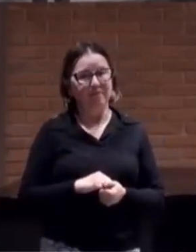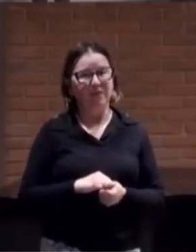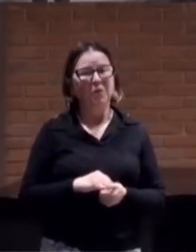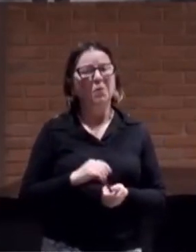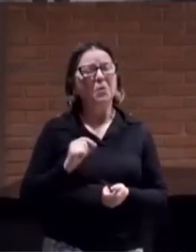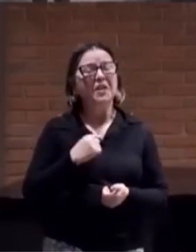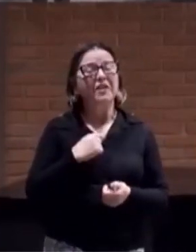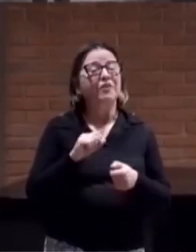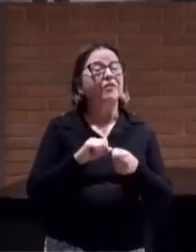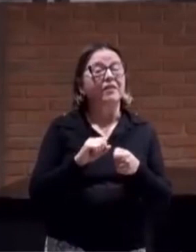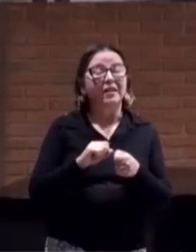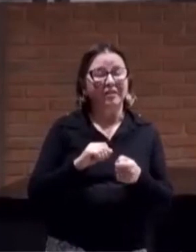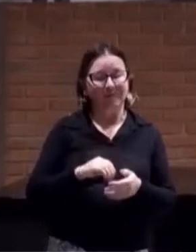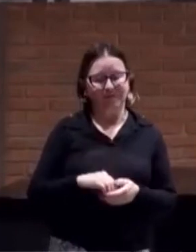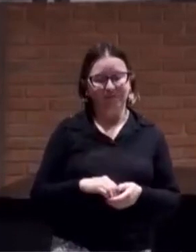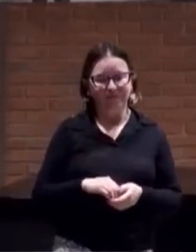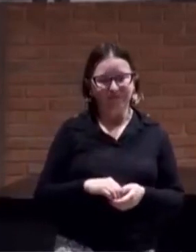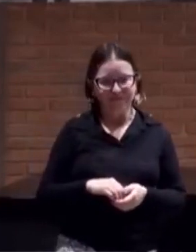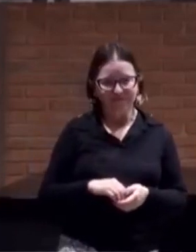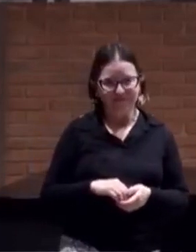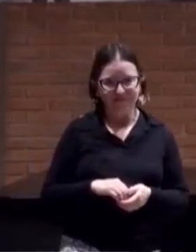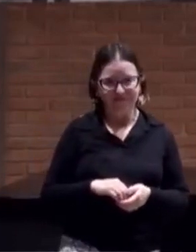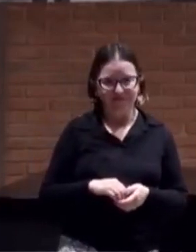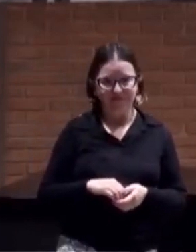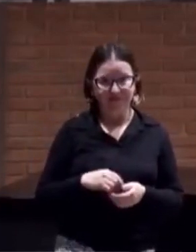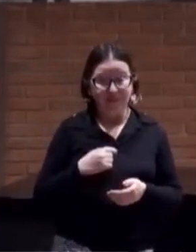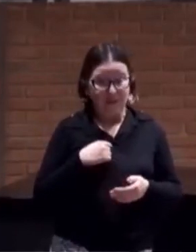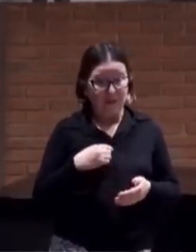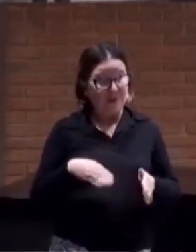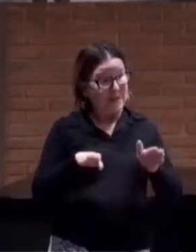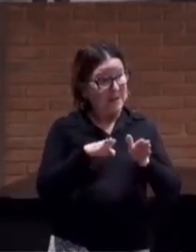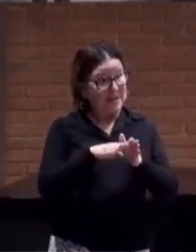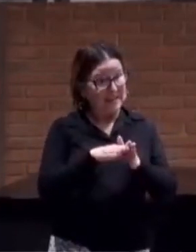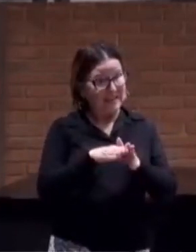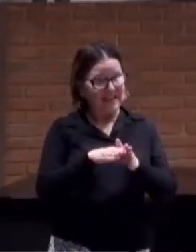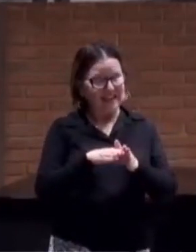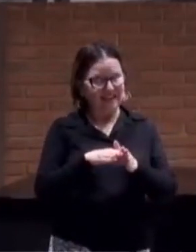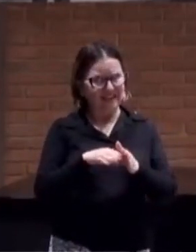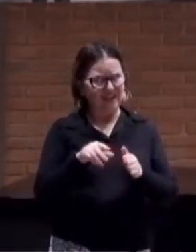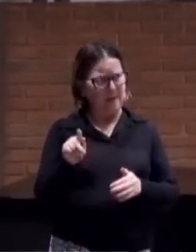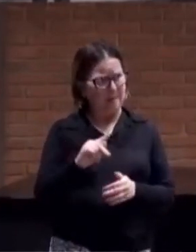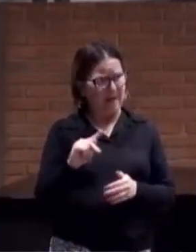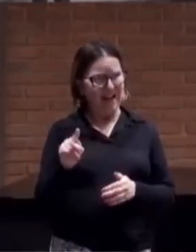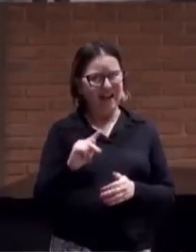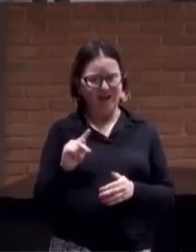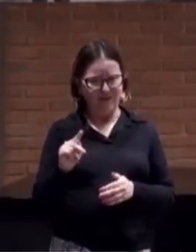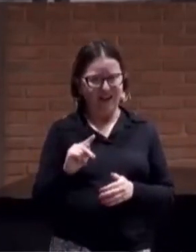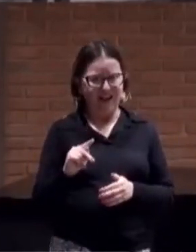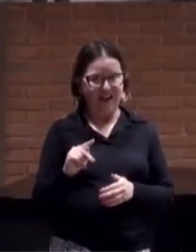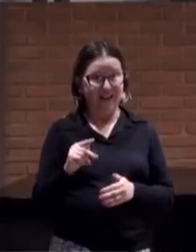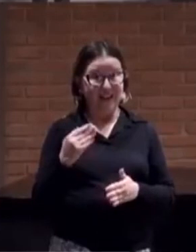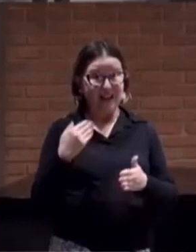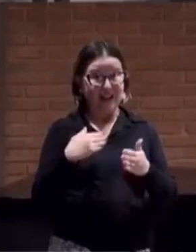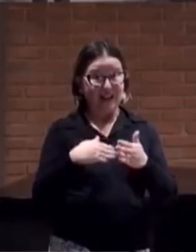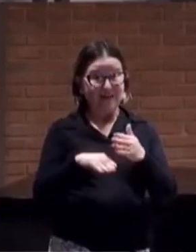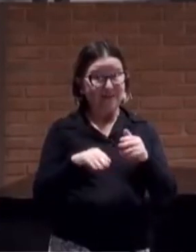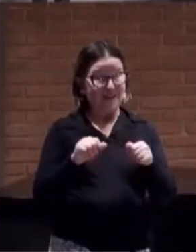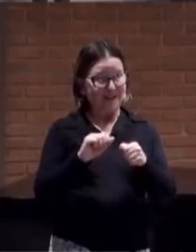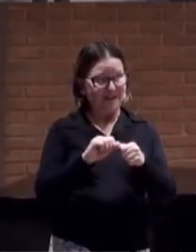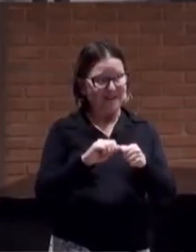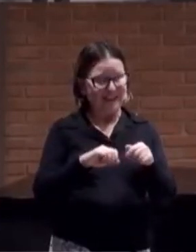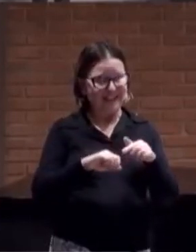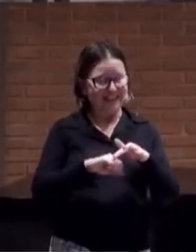Eu cheguei agora há pouco do Paraguai, fui fazer um casamento lá em Assunção de uma